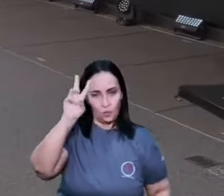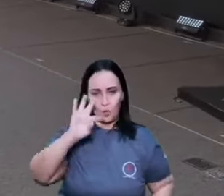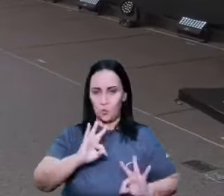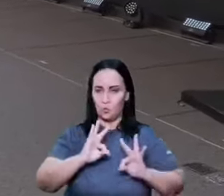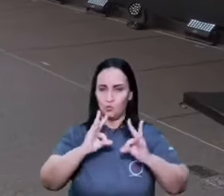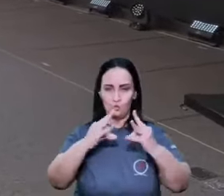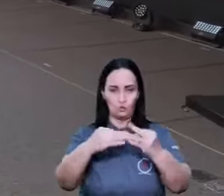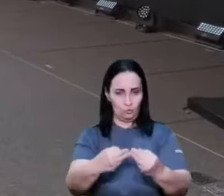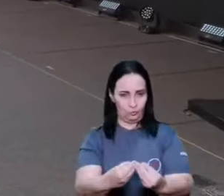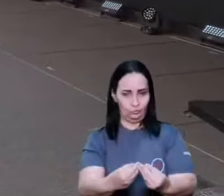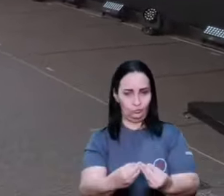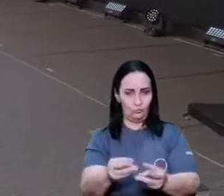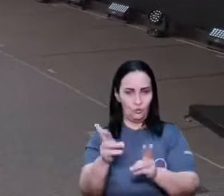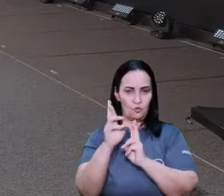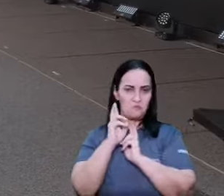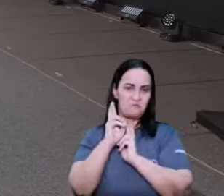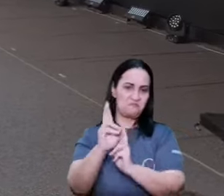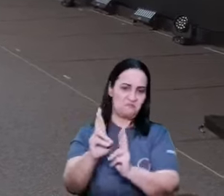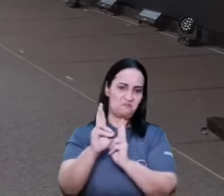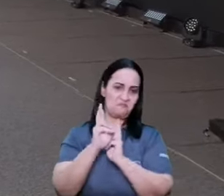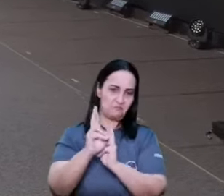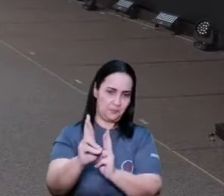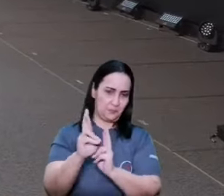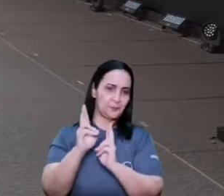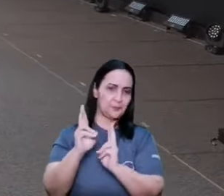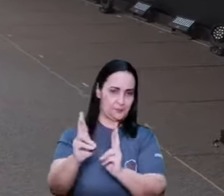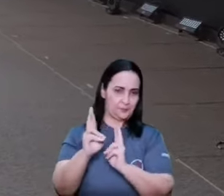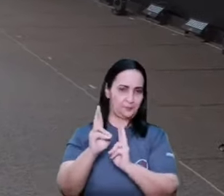aquilo que possa te dar